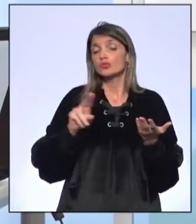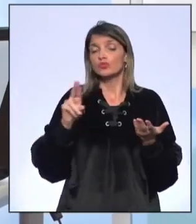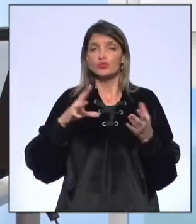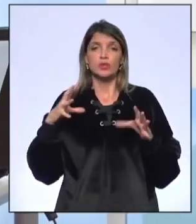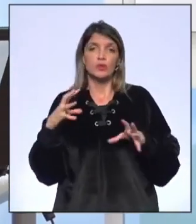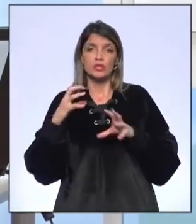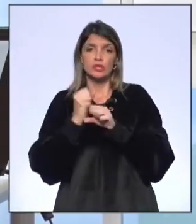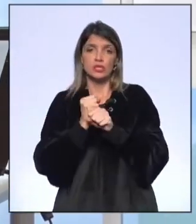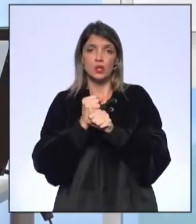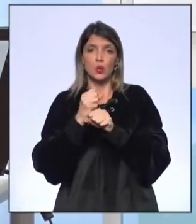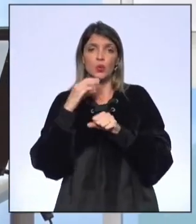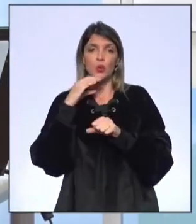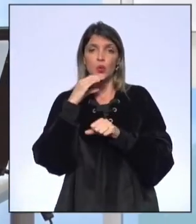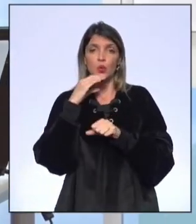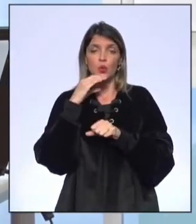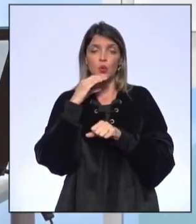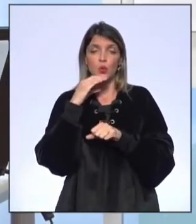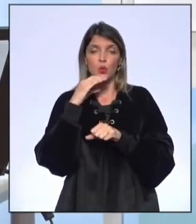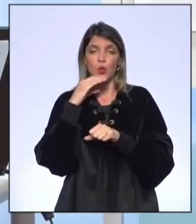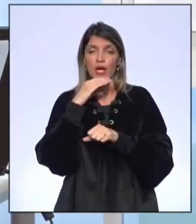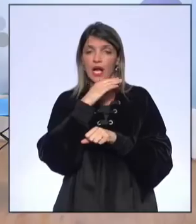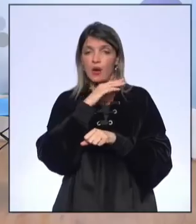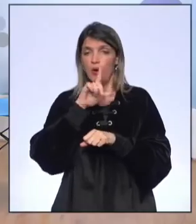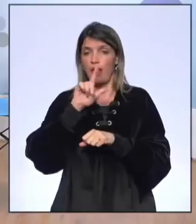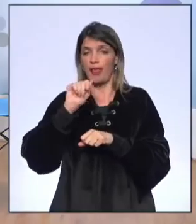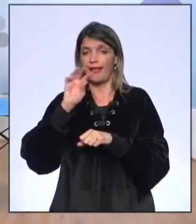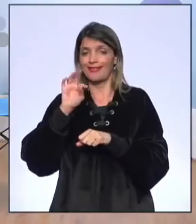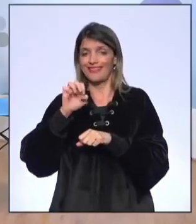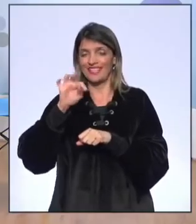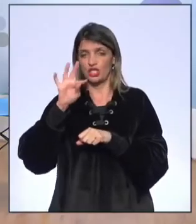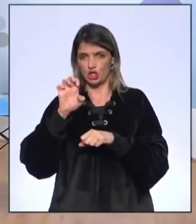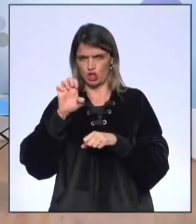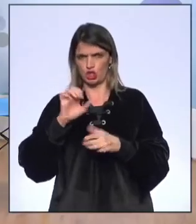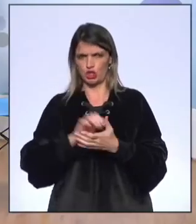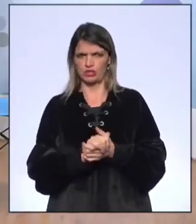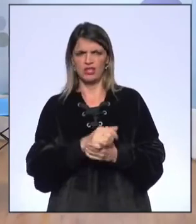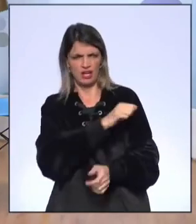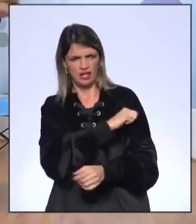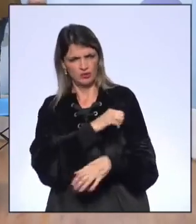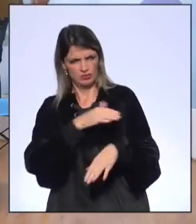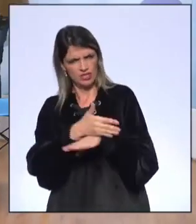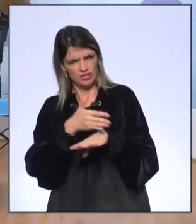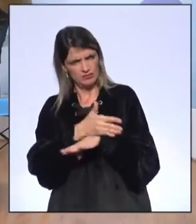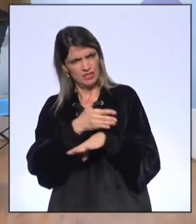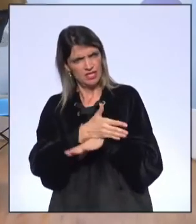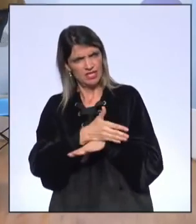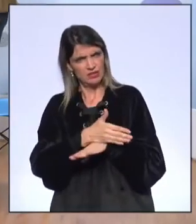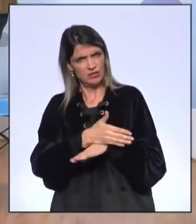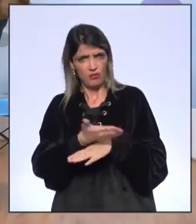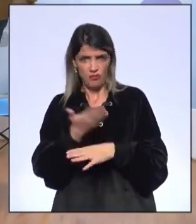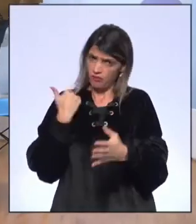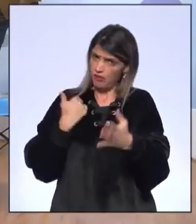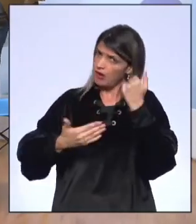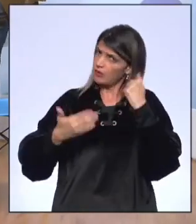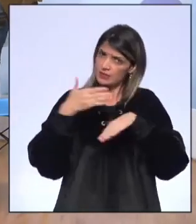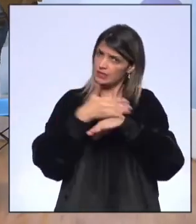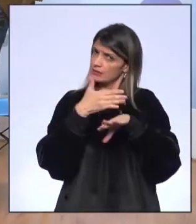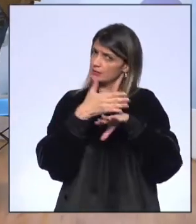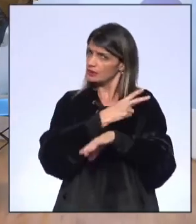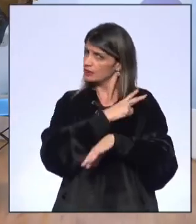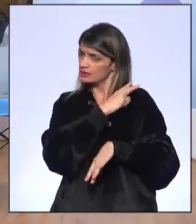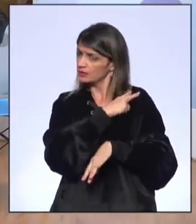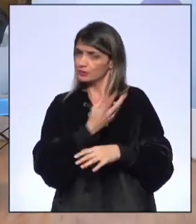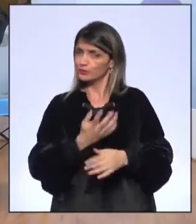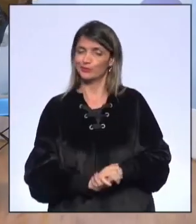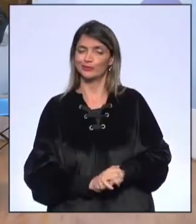do calor latente. Certo, Carol. Boa! Como é que tá os alunos? Estão participando também? Participação em peso do segundo ano, hein, pessoal? Tem